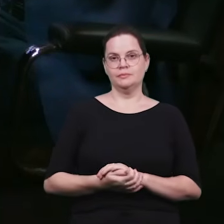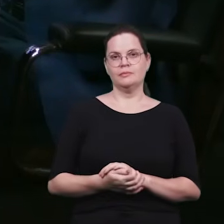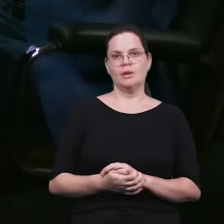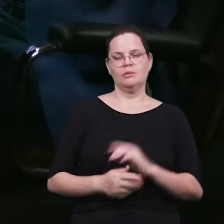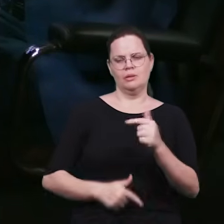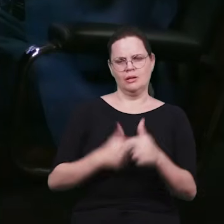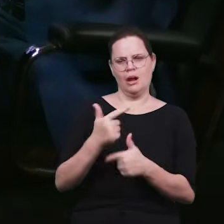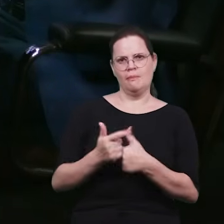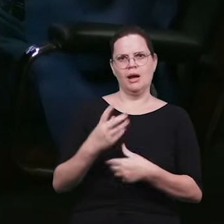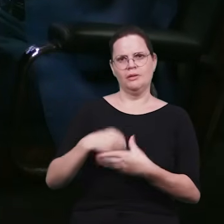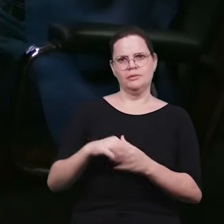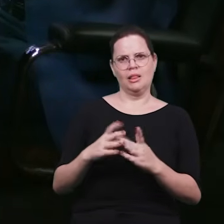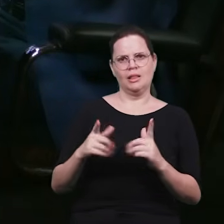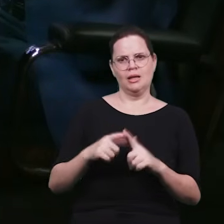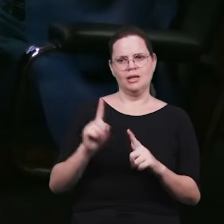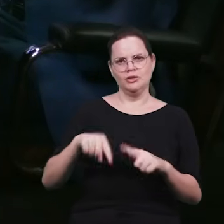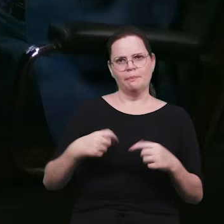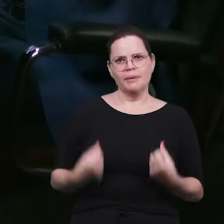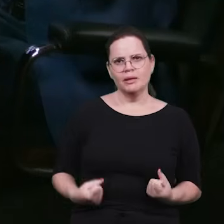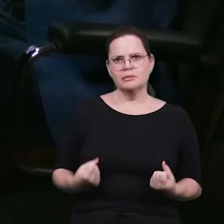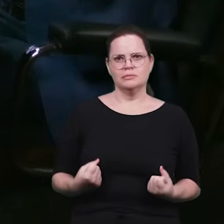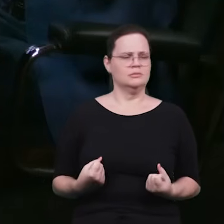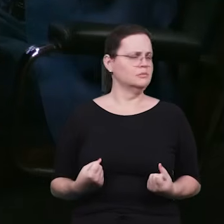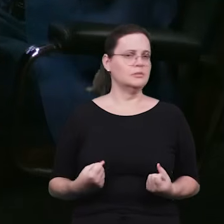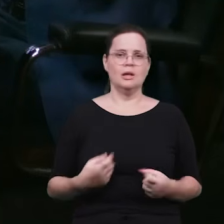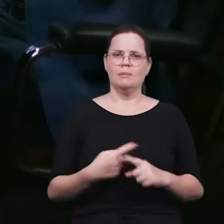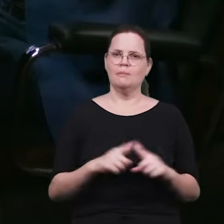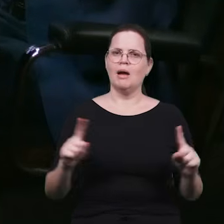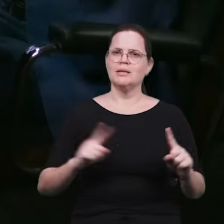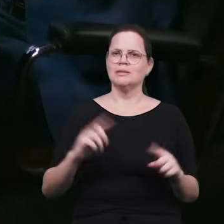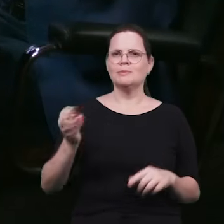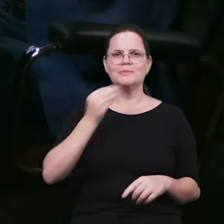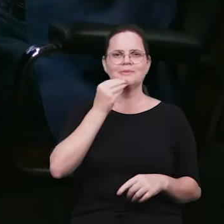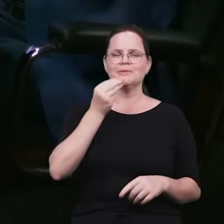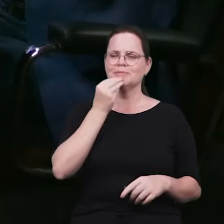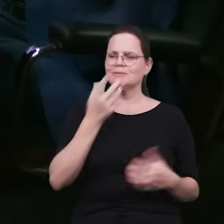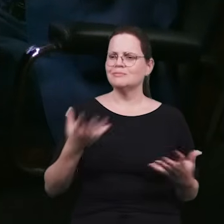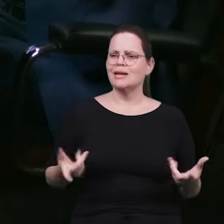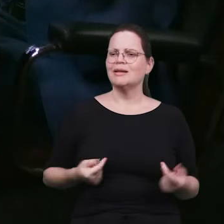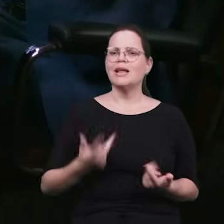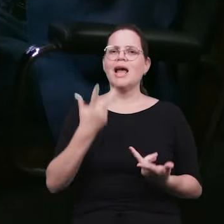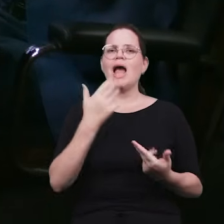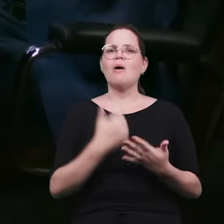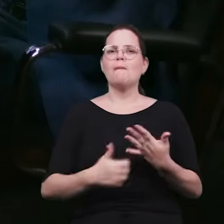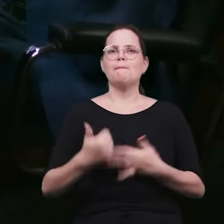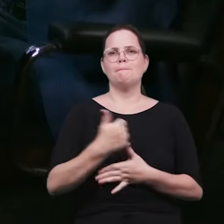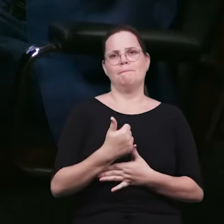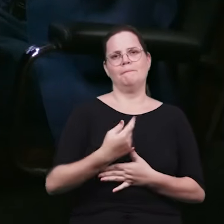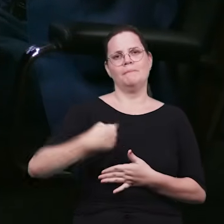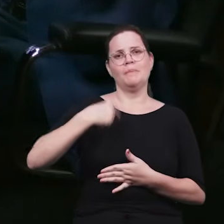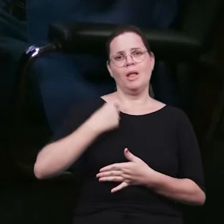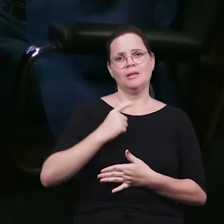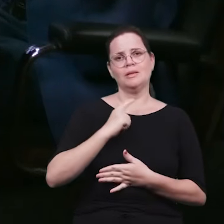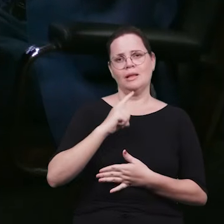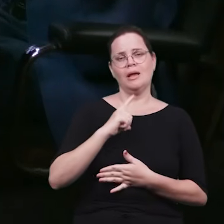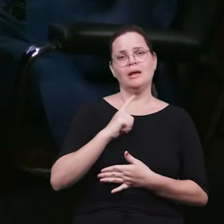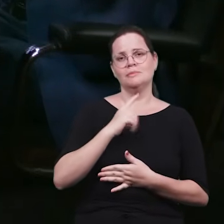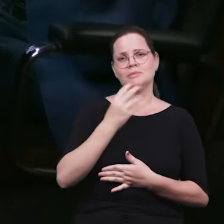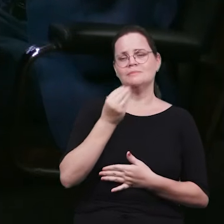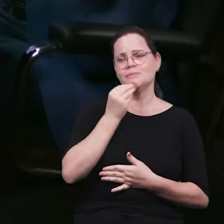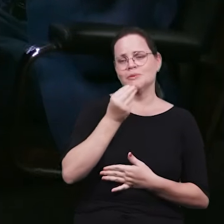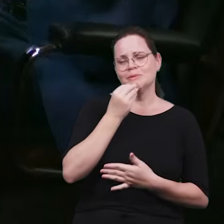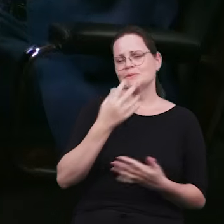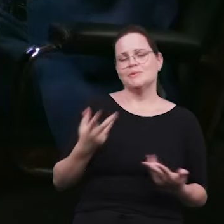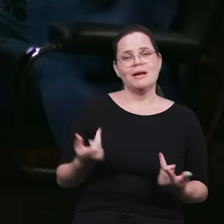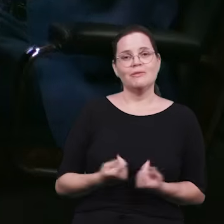da obra nunca será um peso, Isso, mas é um grande privilégio que o Senhor nos deu. é, Nós somos privilegiados